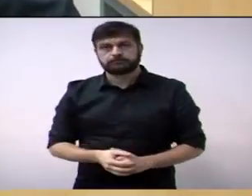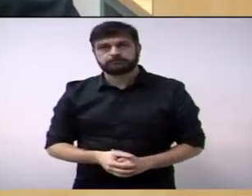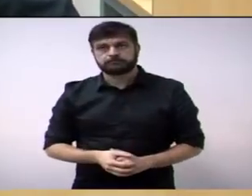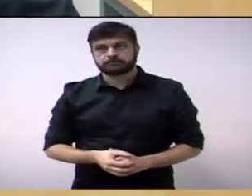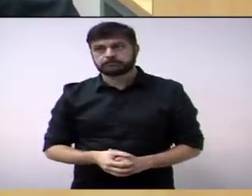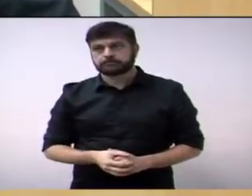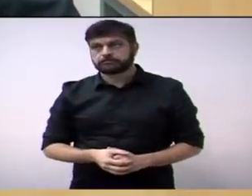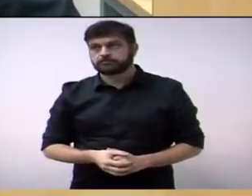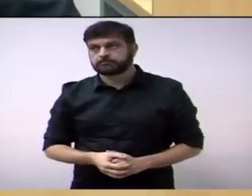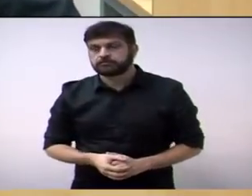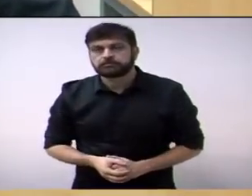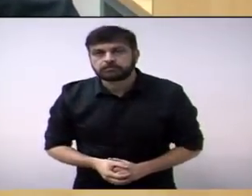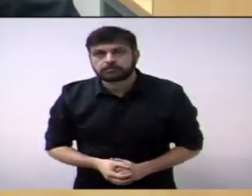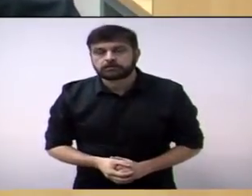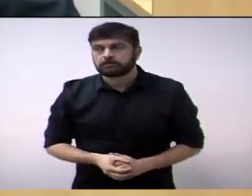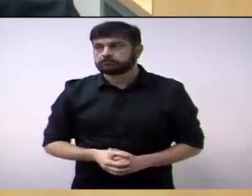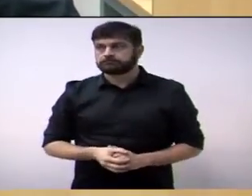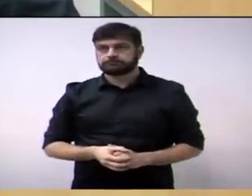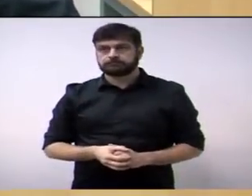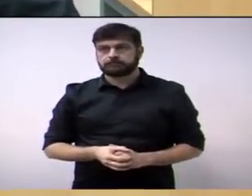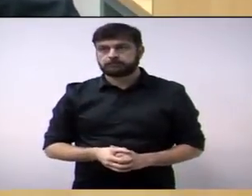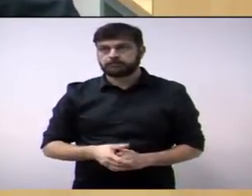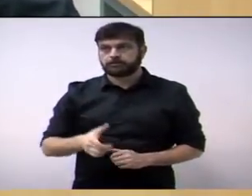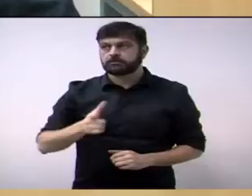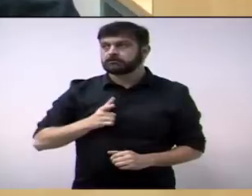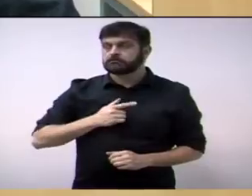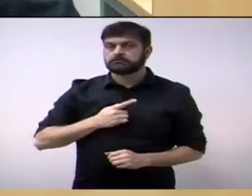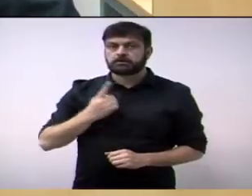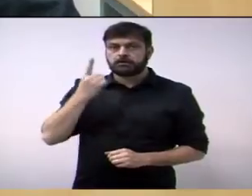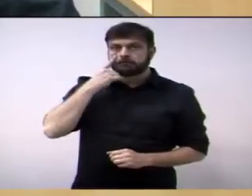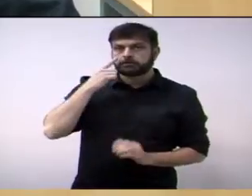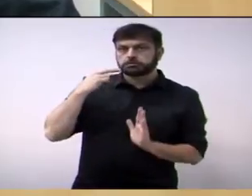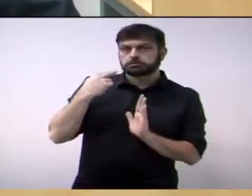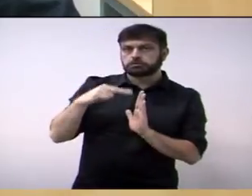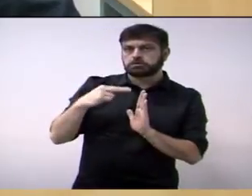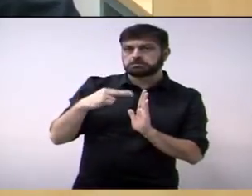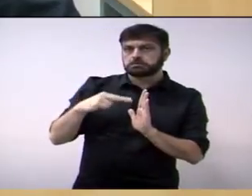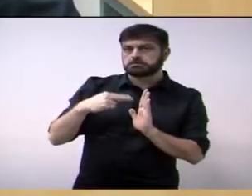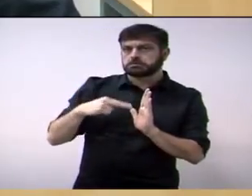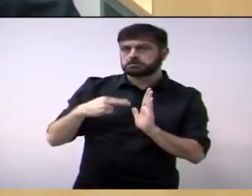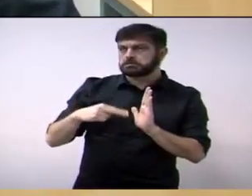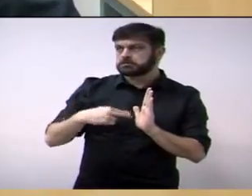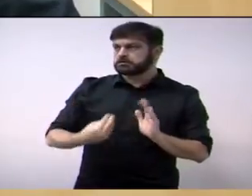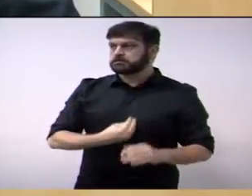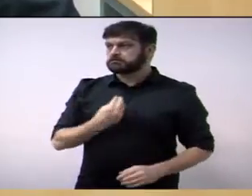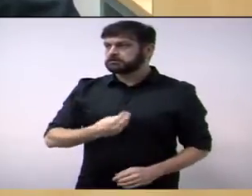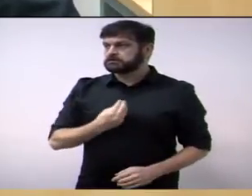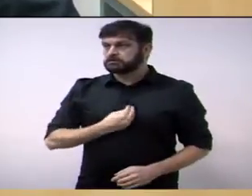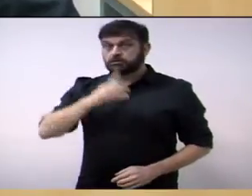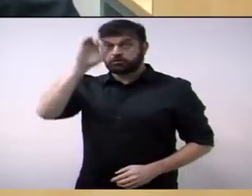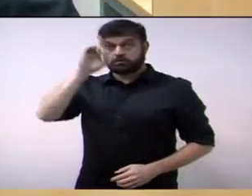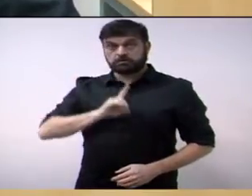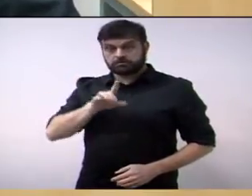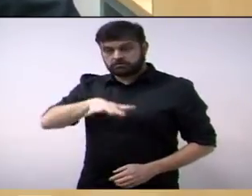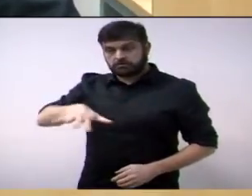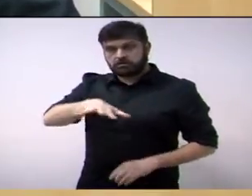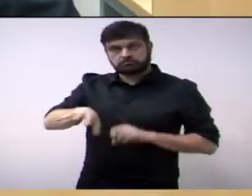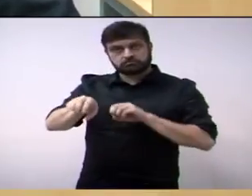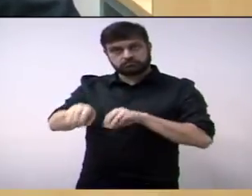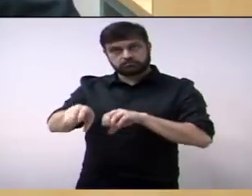Paulinho, do CEDEMA, meu amigo, Laércio, do transporte, o Nilton, diretor da educação, Davi,